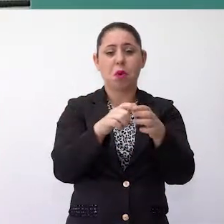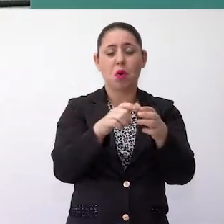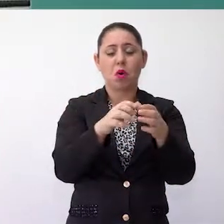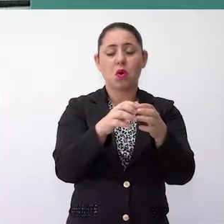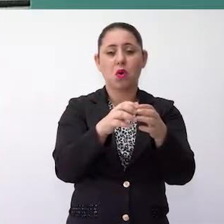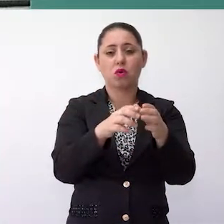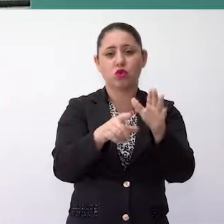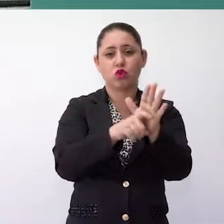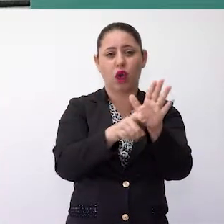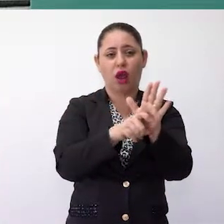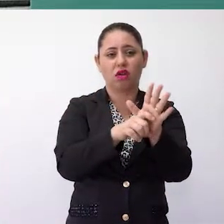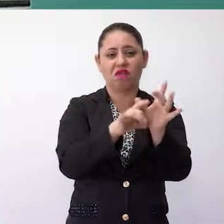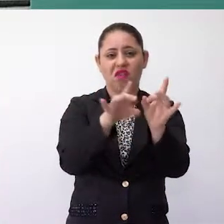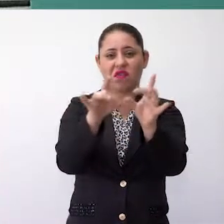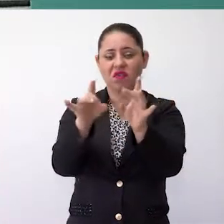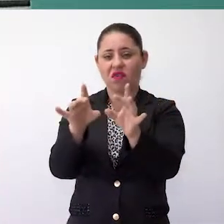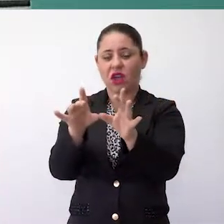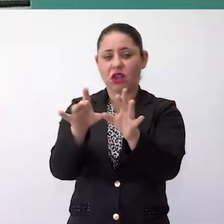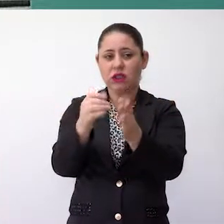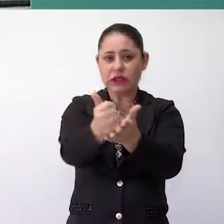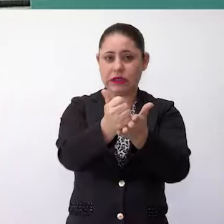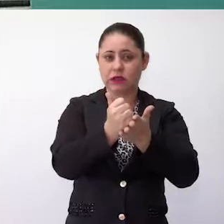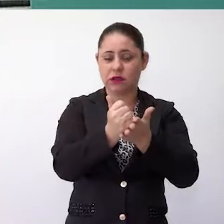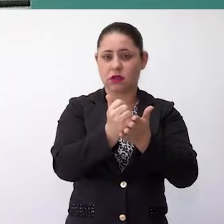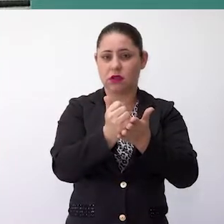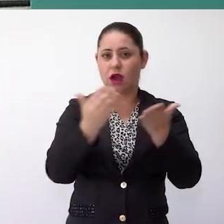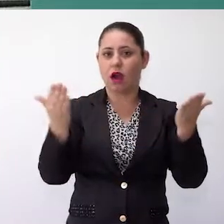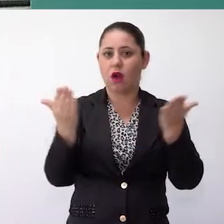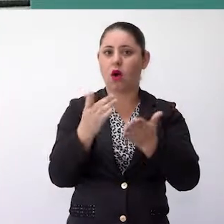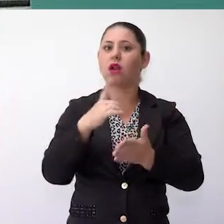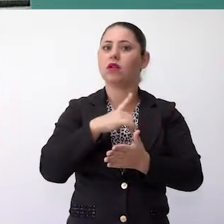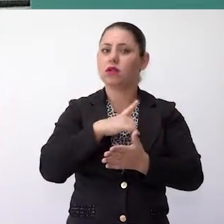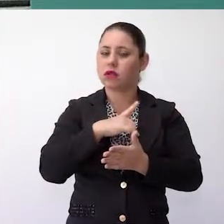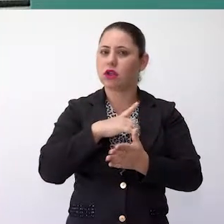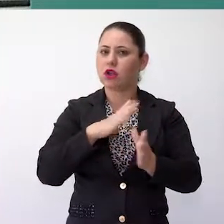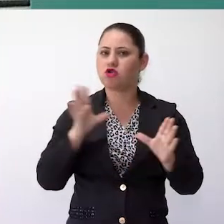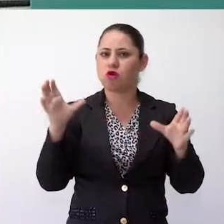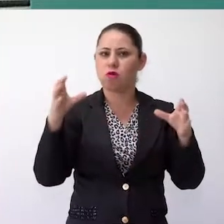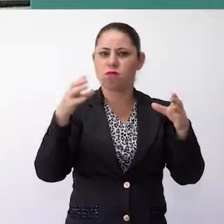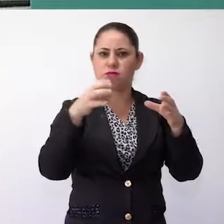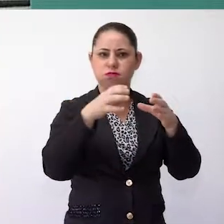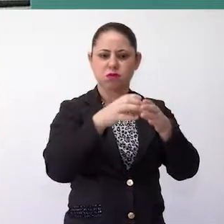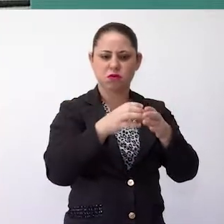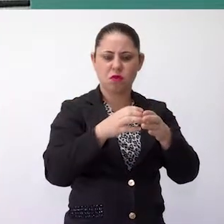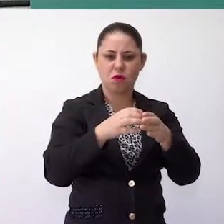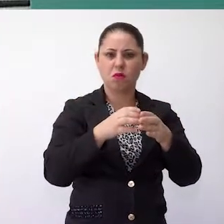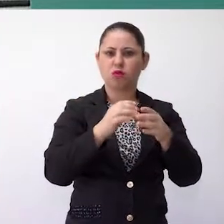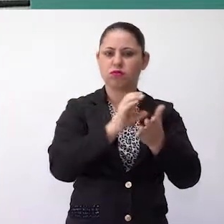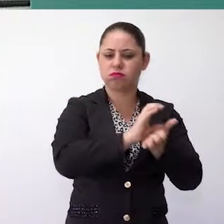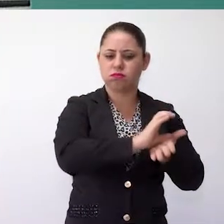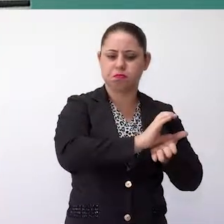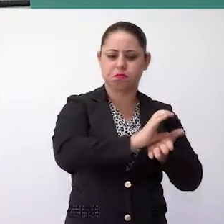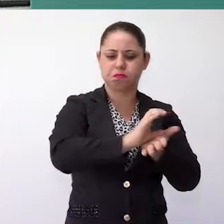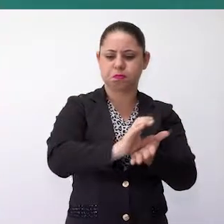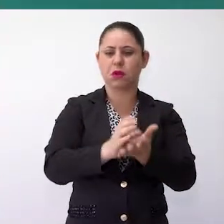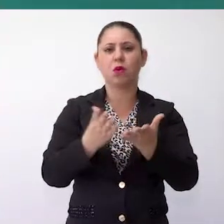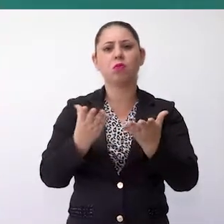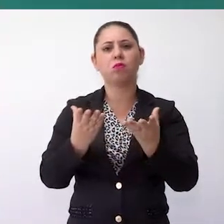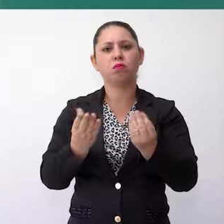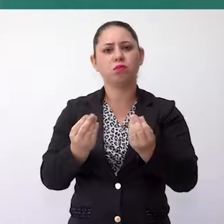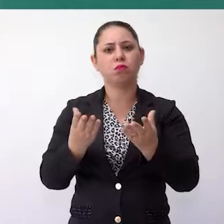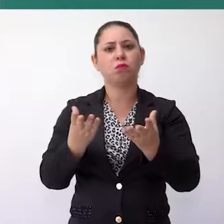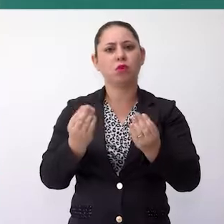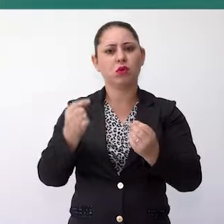vemos realmente organizações criminosas muito poderosas, que fazem um investimento muito alto para introduzir grandes